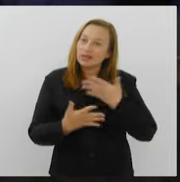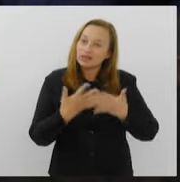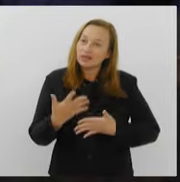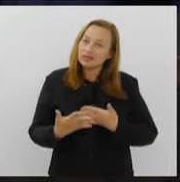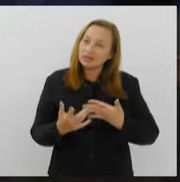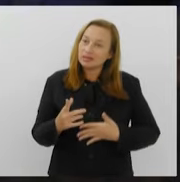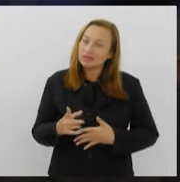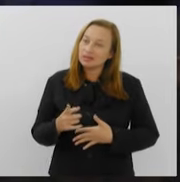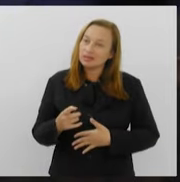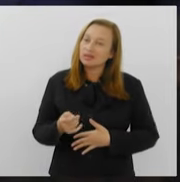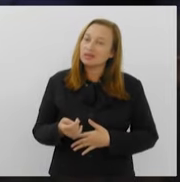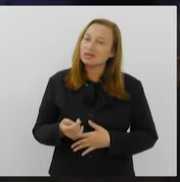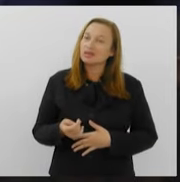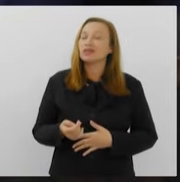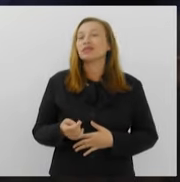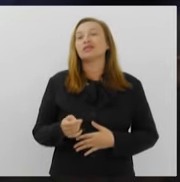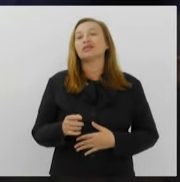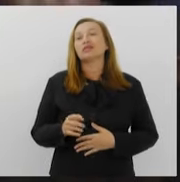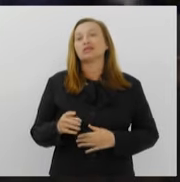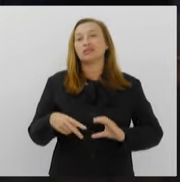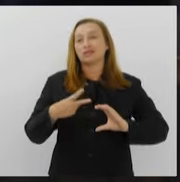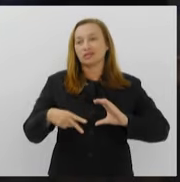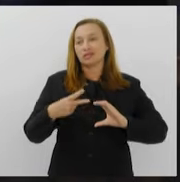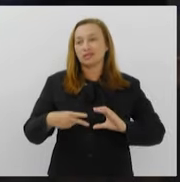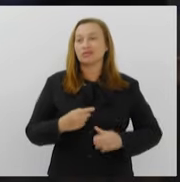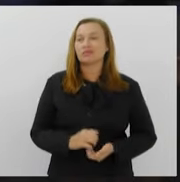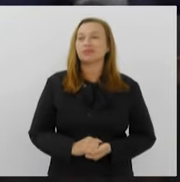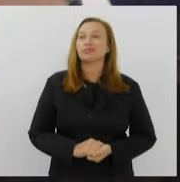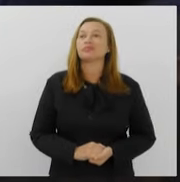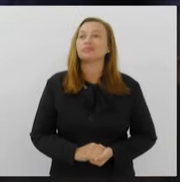logo mais, na Câmara dos Vereadores.